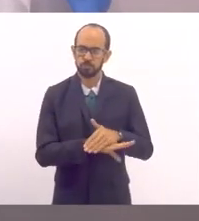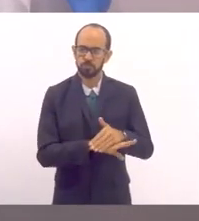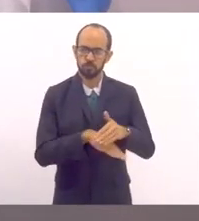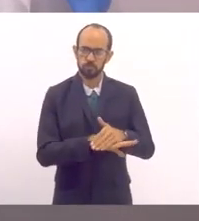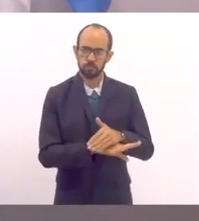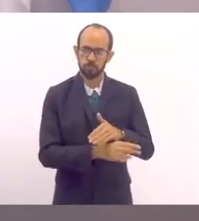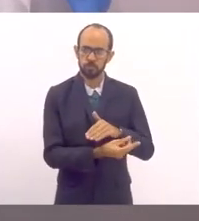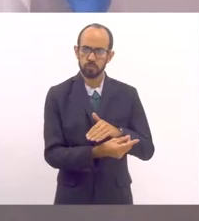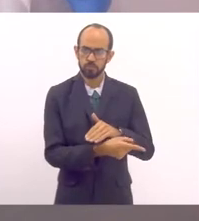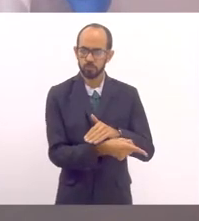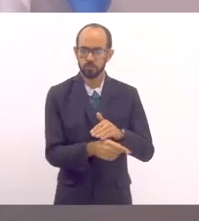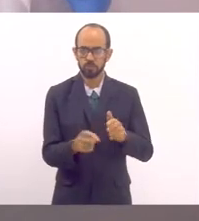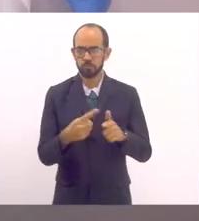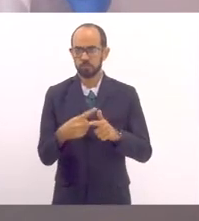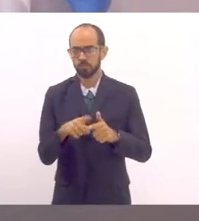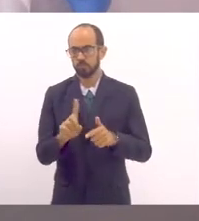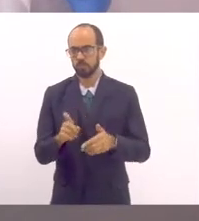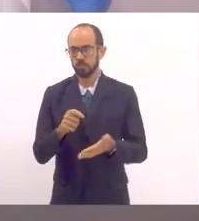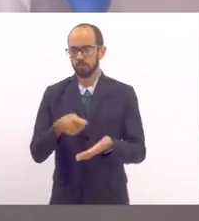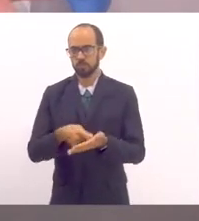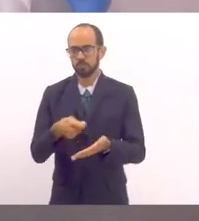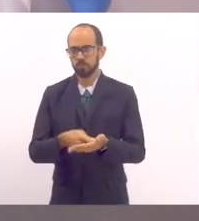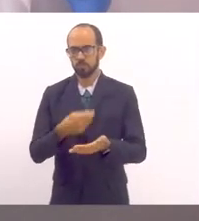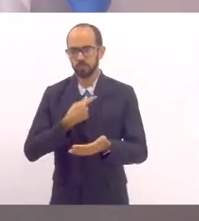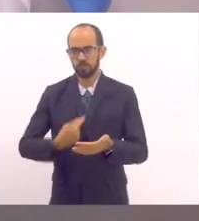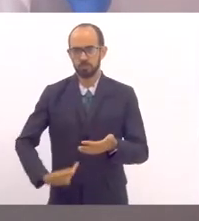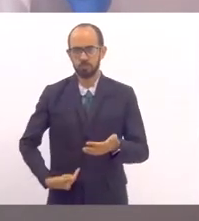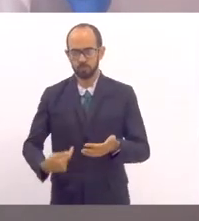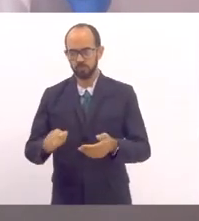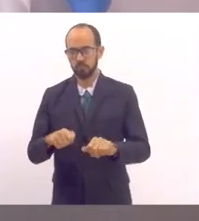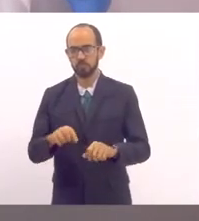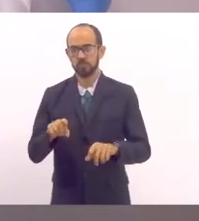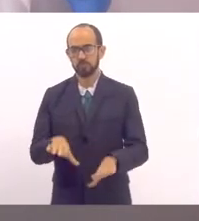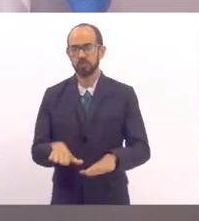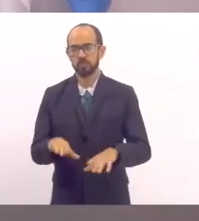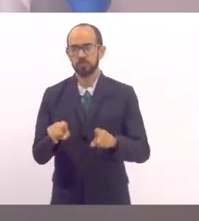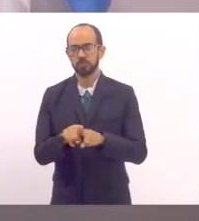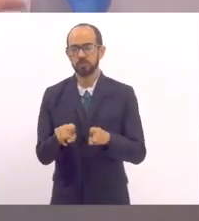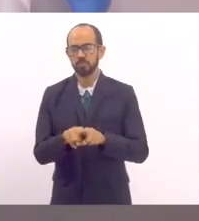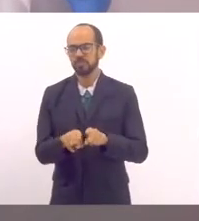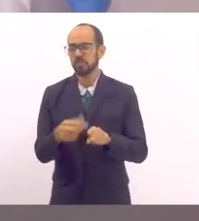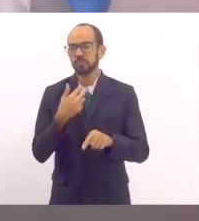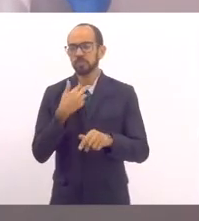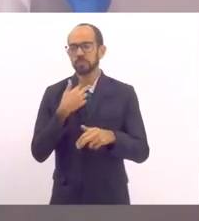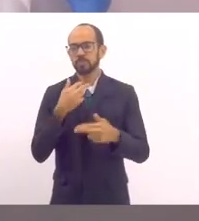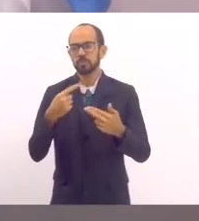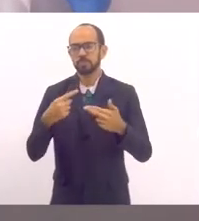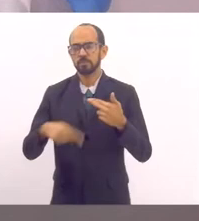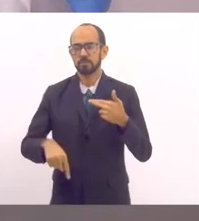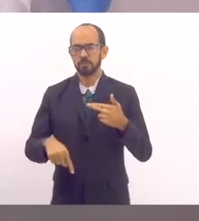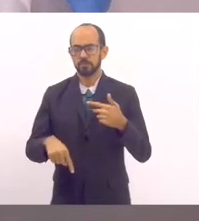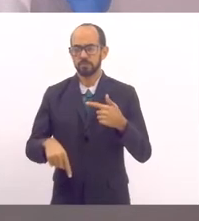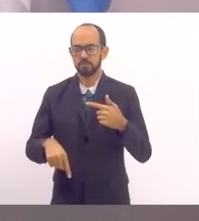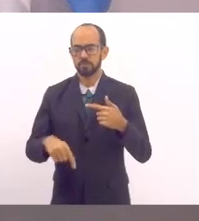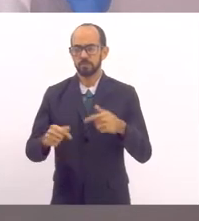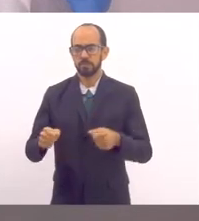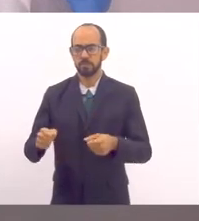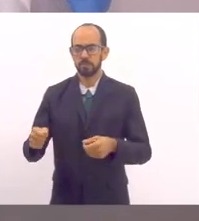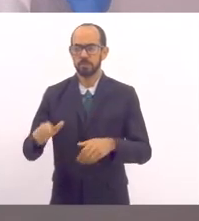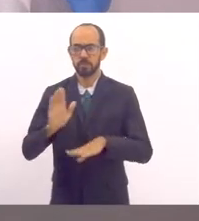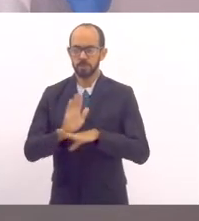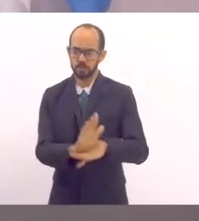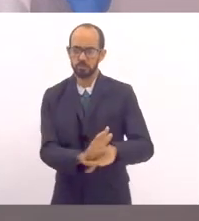dito, não obriga o governo a colocar recursos, mas também não pode impedir que venha a ajuda de outras entidades, da